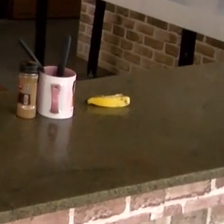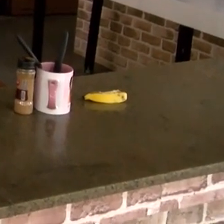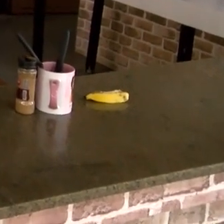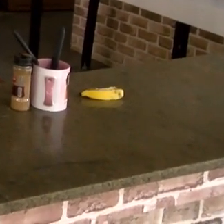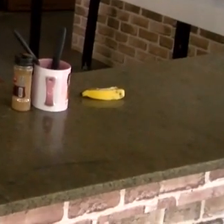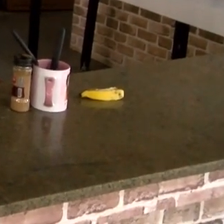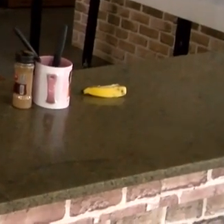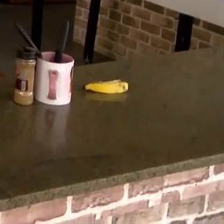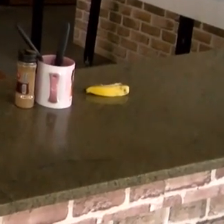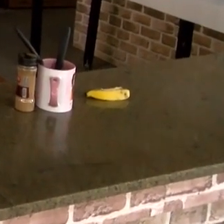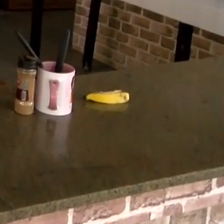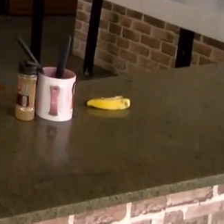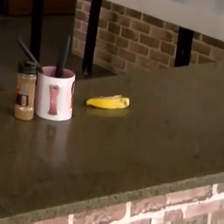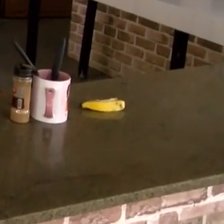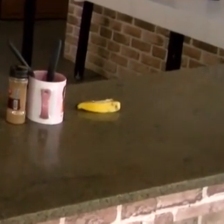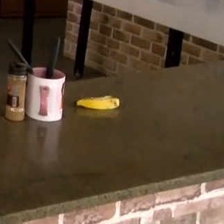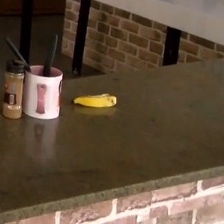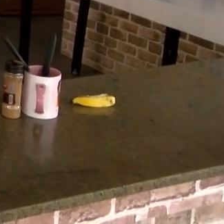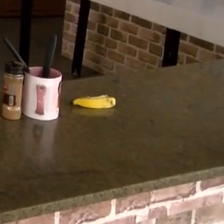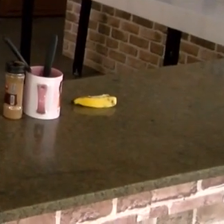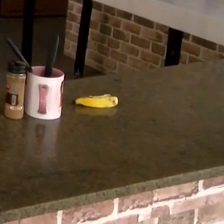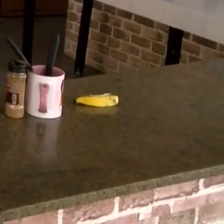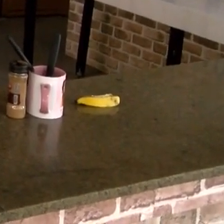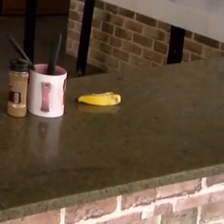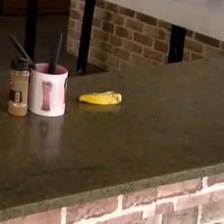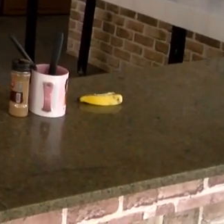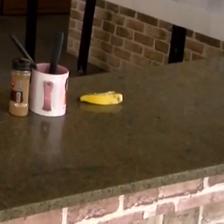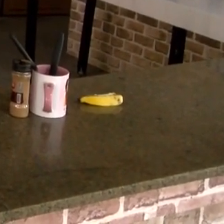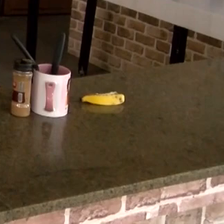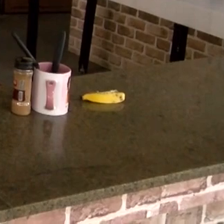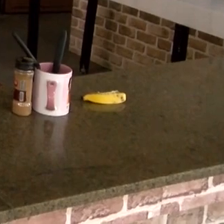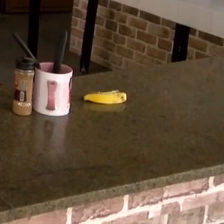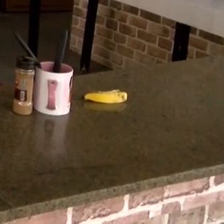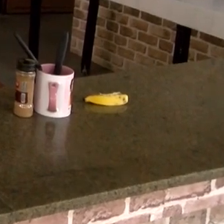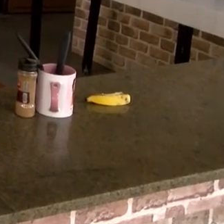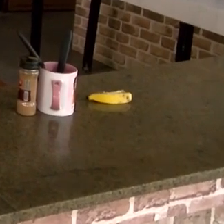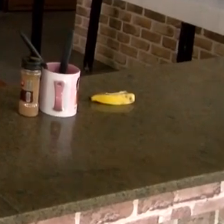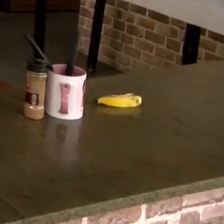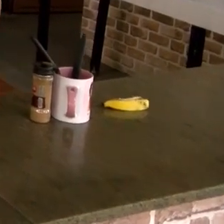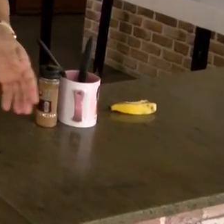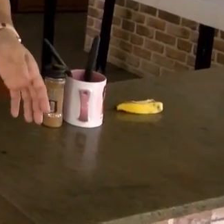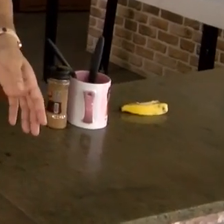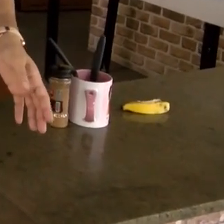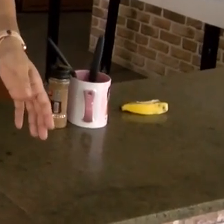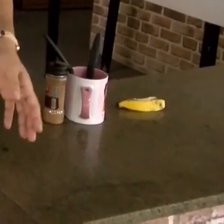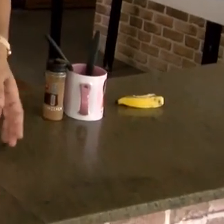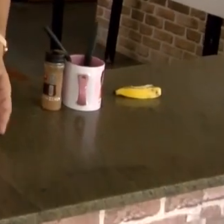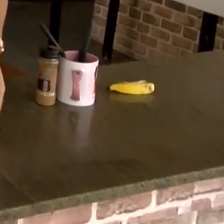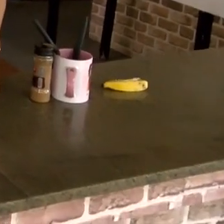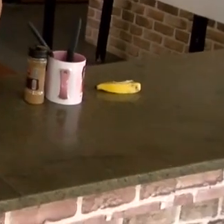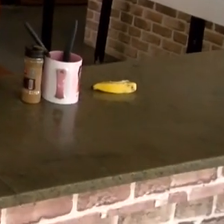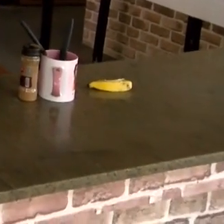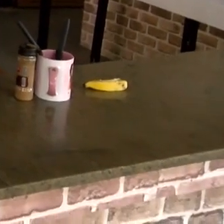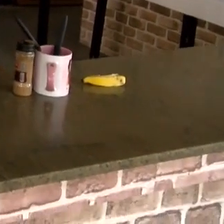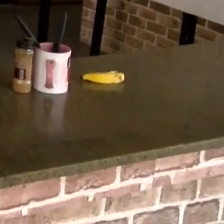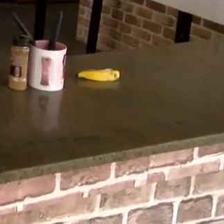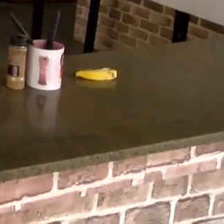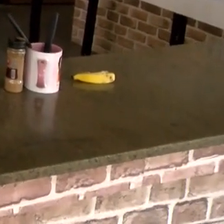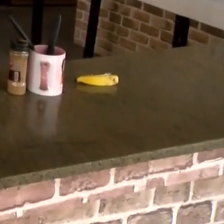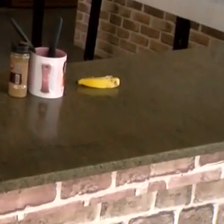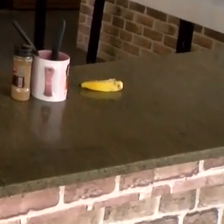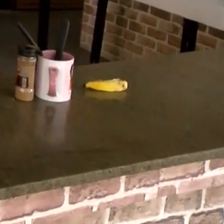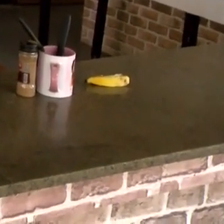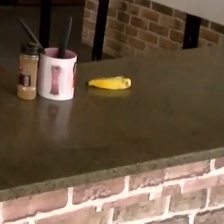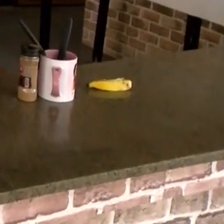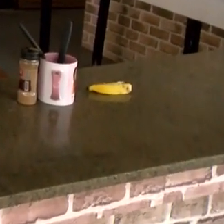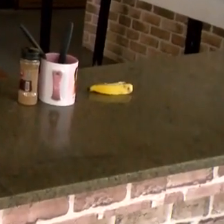vai, ó, falar aqui. Vai ter o maior prazer de mandar um beijo bem especial. Uhum. Agora eu vou provar a minha papa.